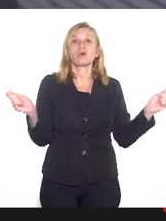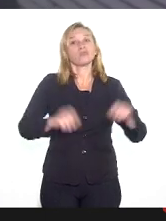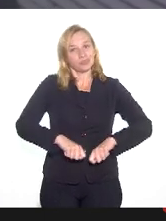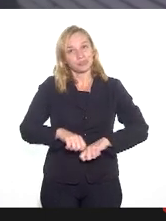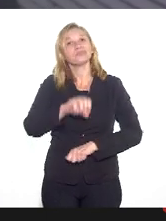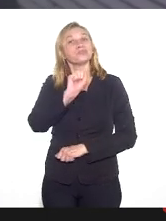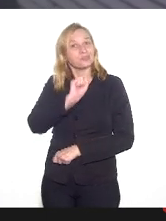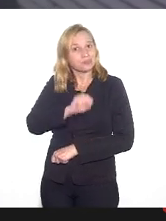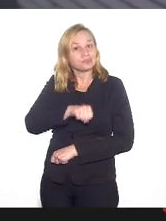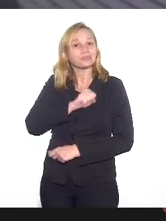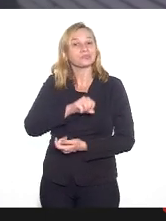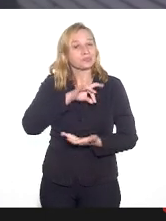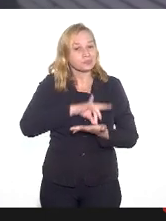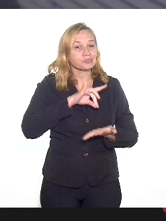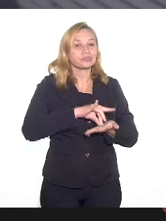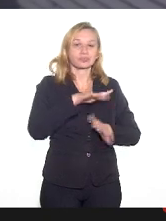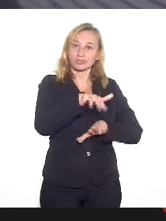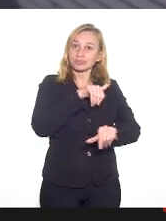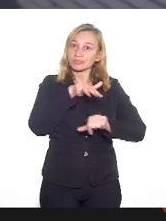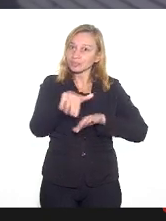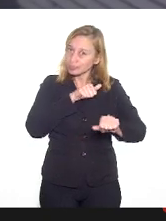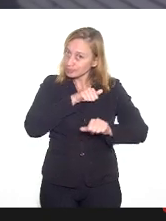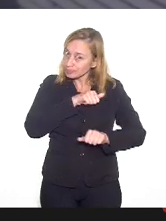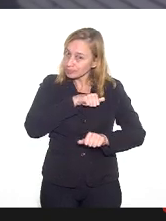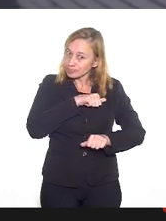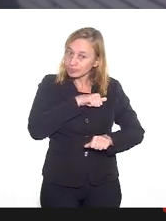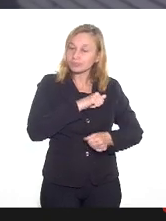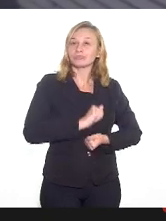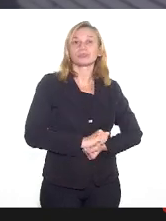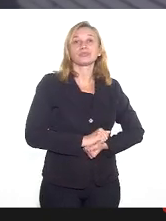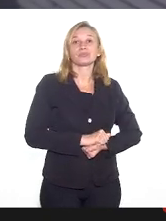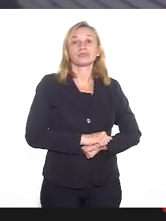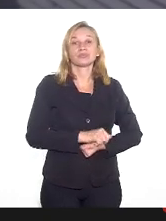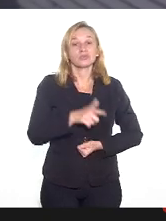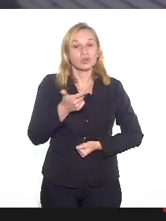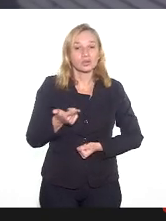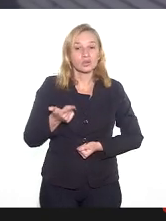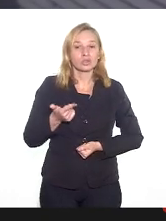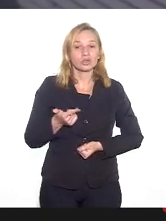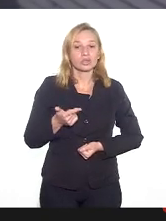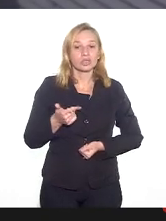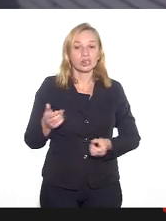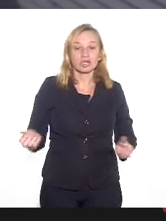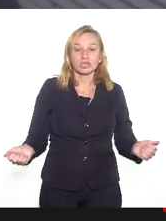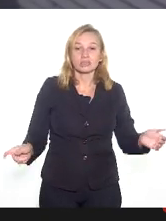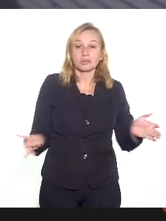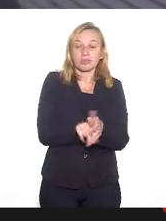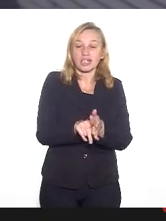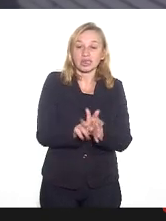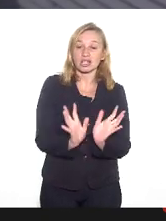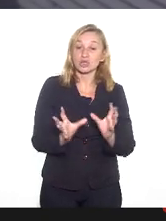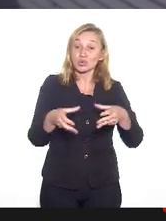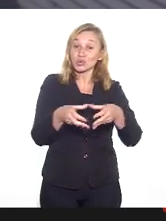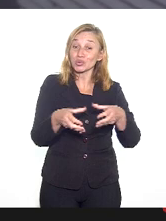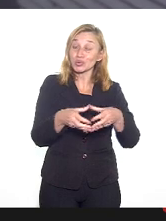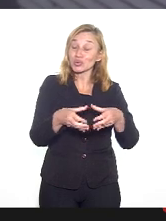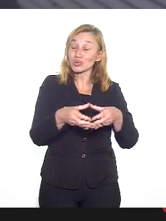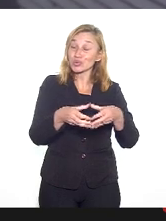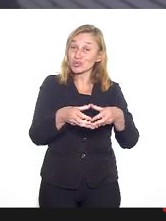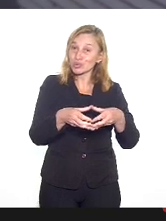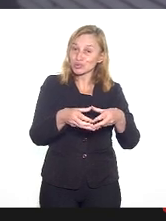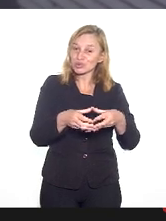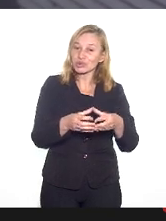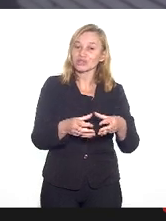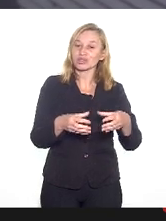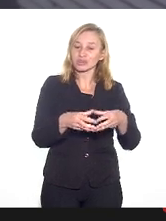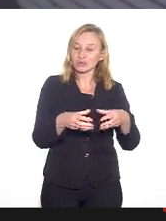possibilidade realmente de convocação para que eles façam parte do quadro permanente do Corpo